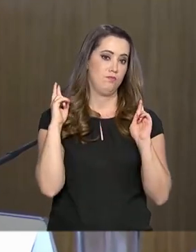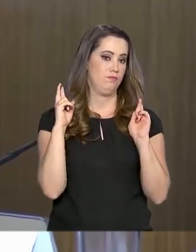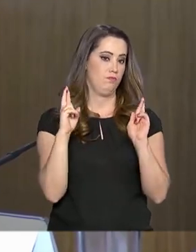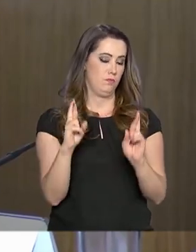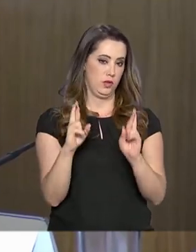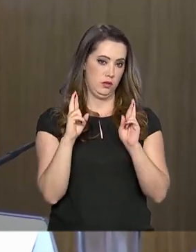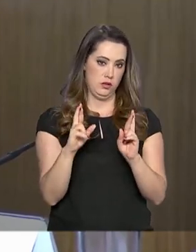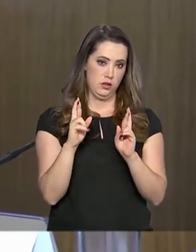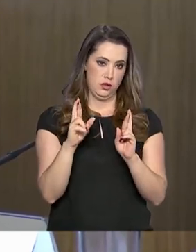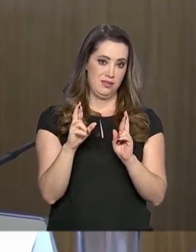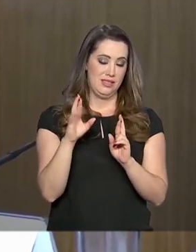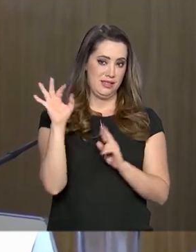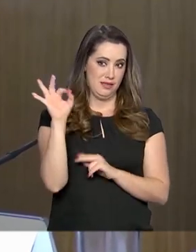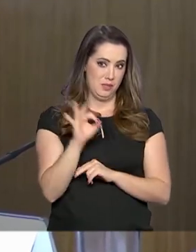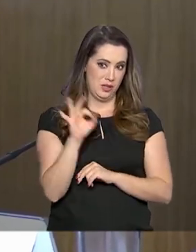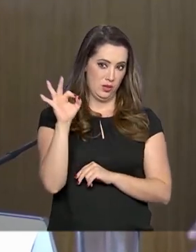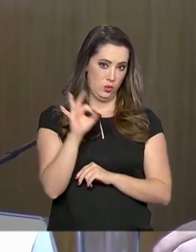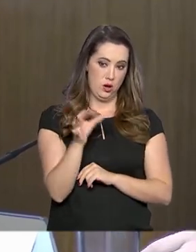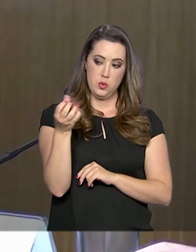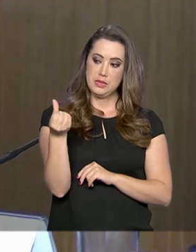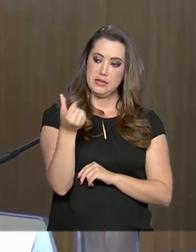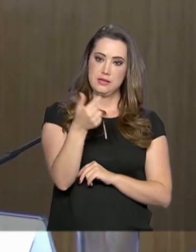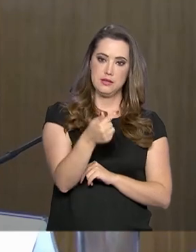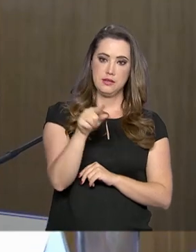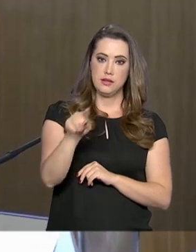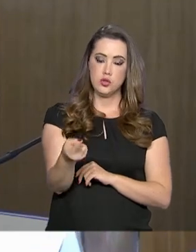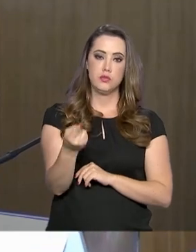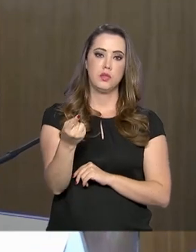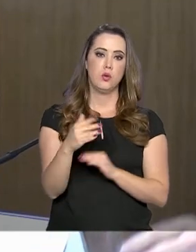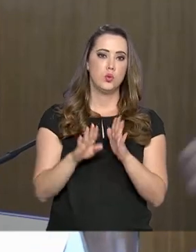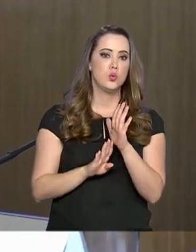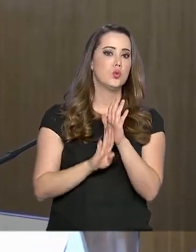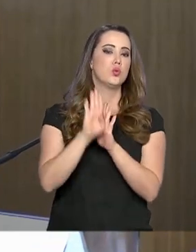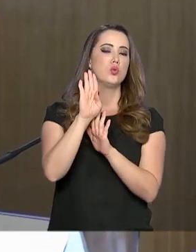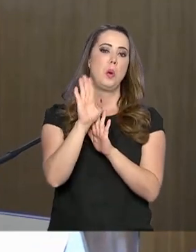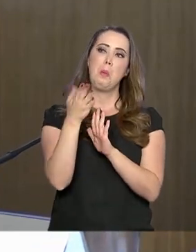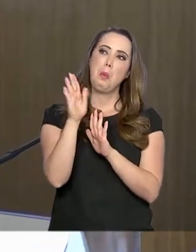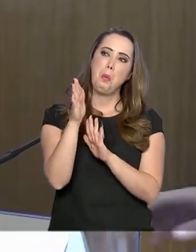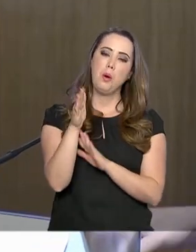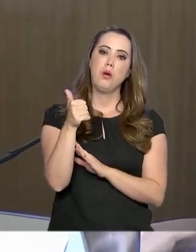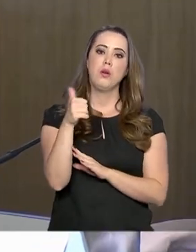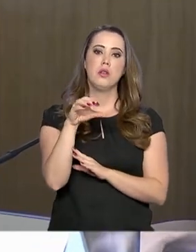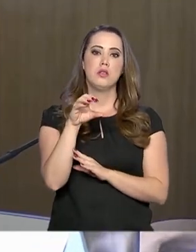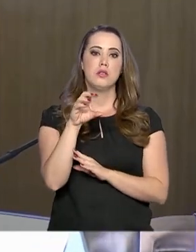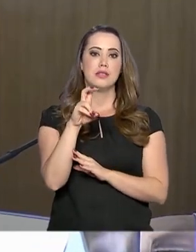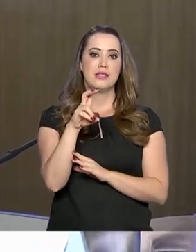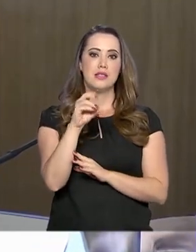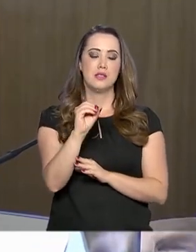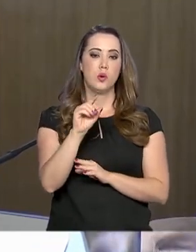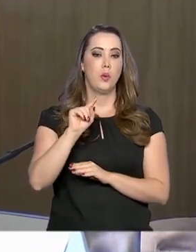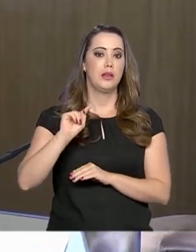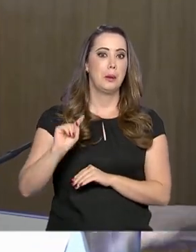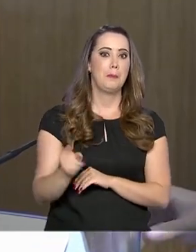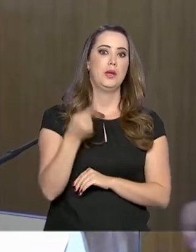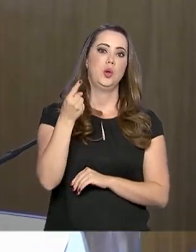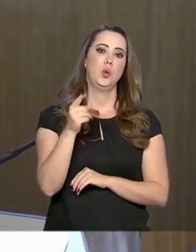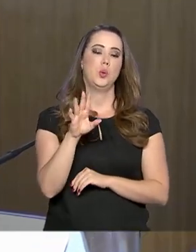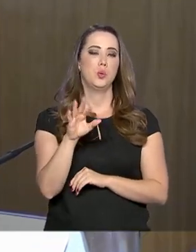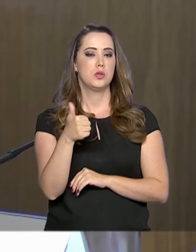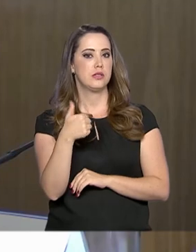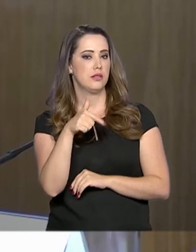que esse índice de 67 mil aumente para alguma coisa como 150, 170 mil